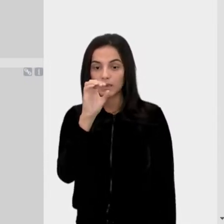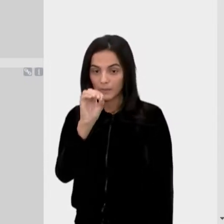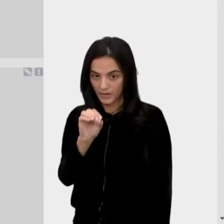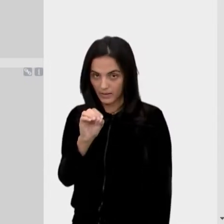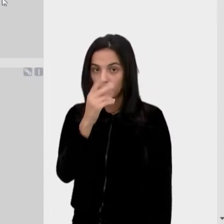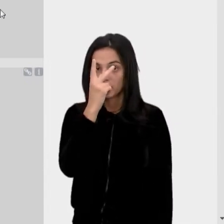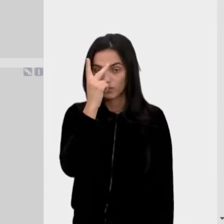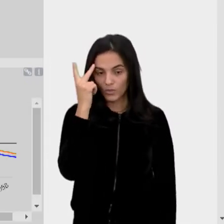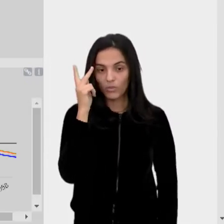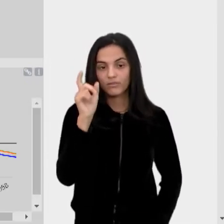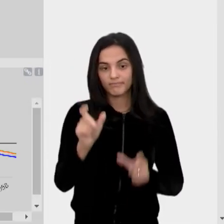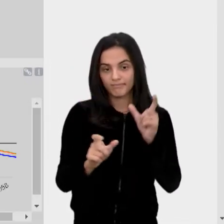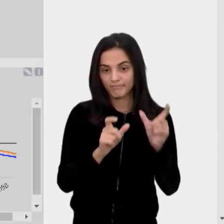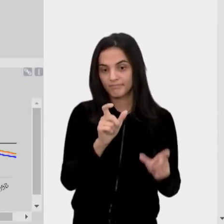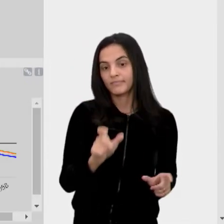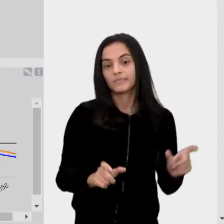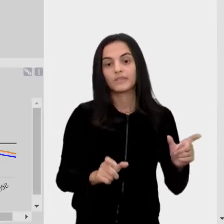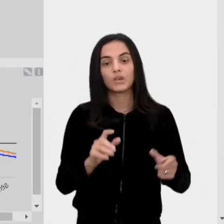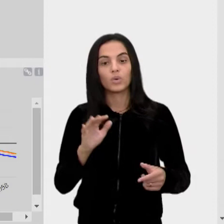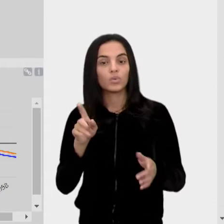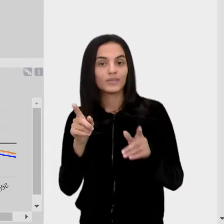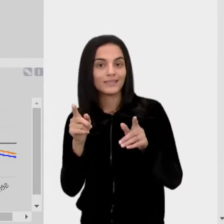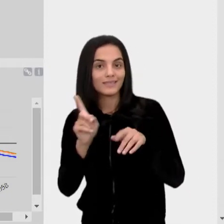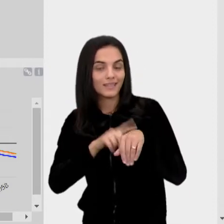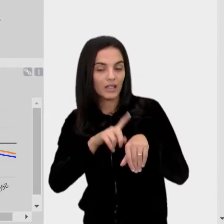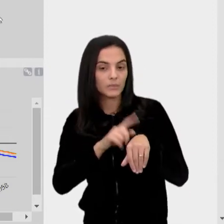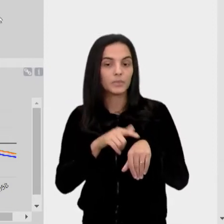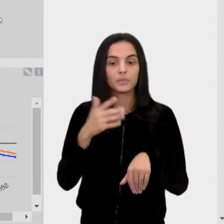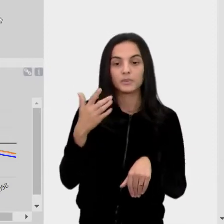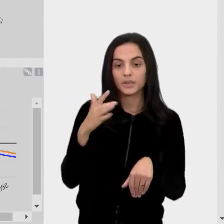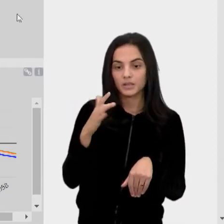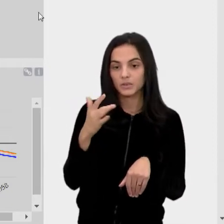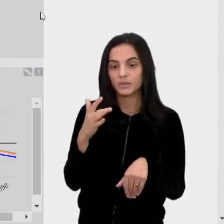17.538.820 habitantes, né, o tempo médio de